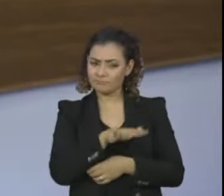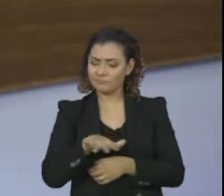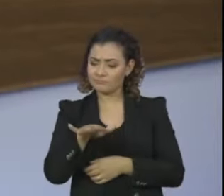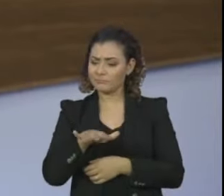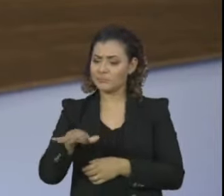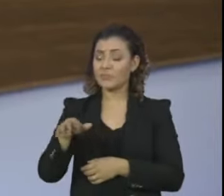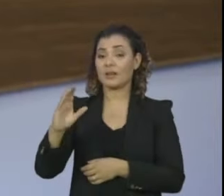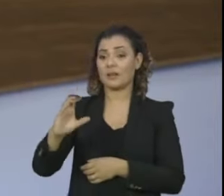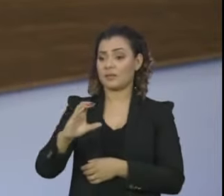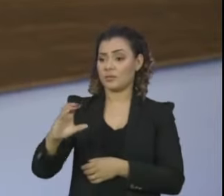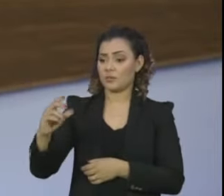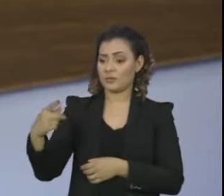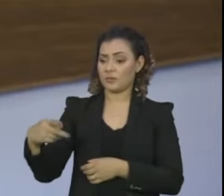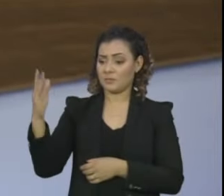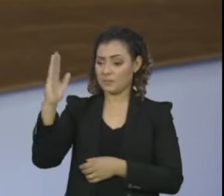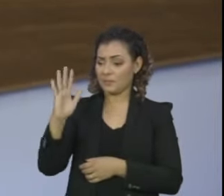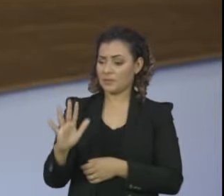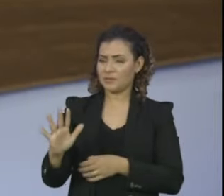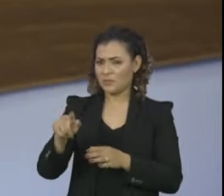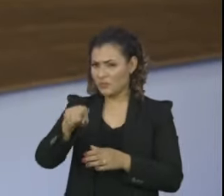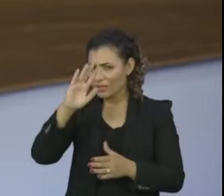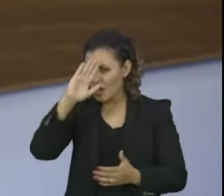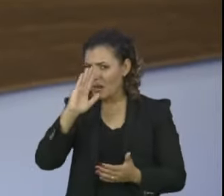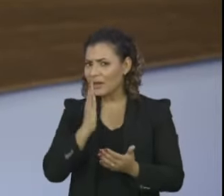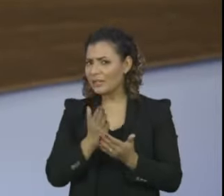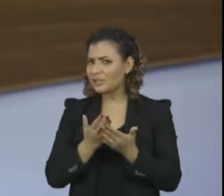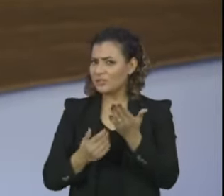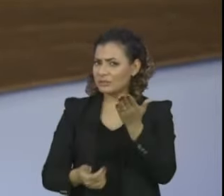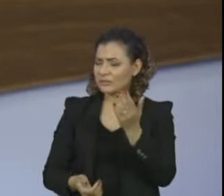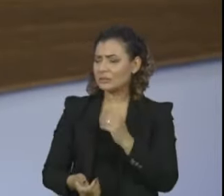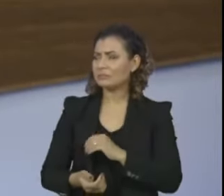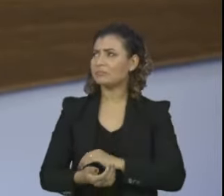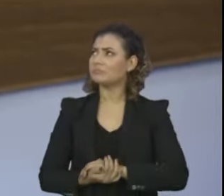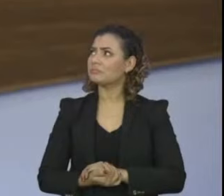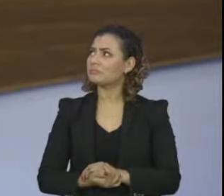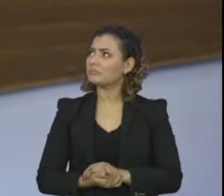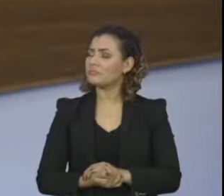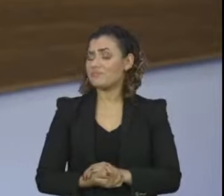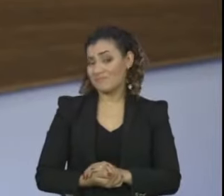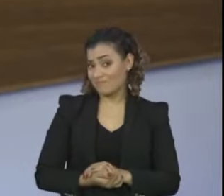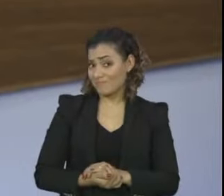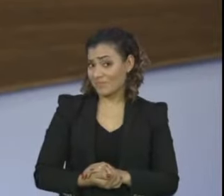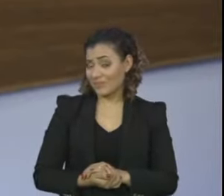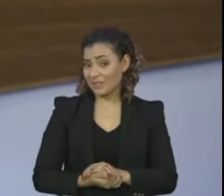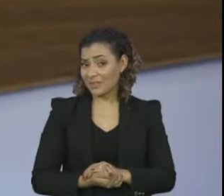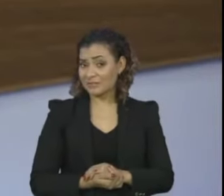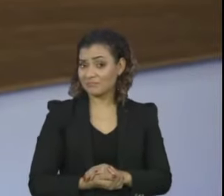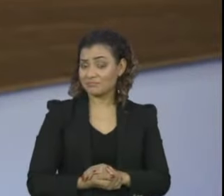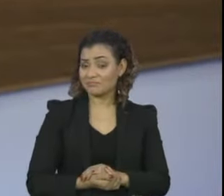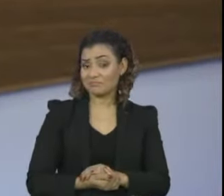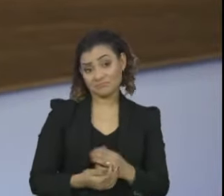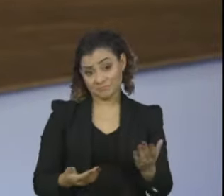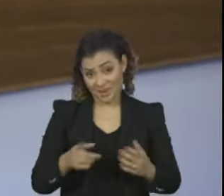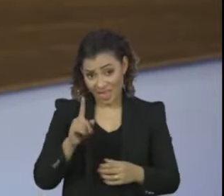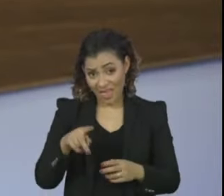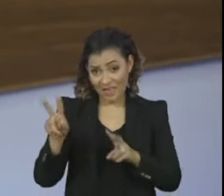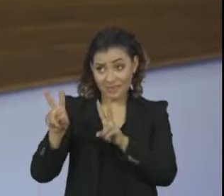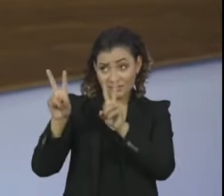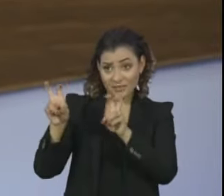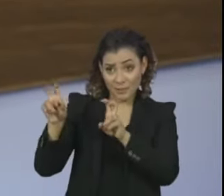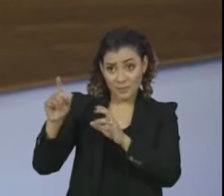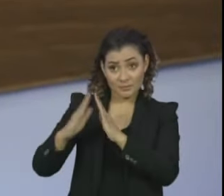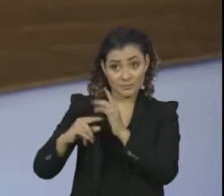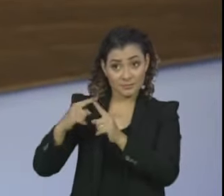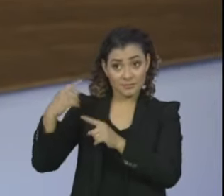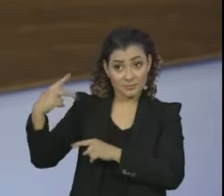católicos brasileiros mas foram acredita que isso ainda é uma assunto